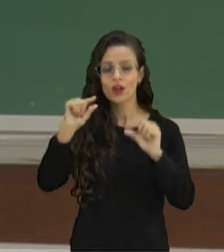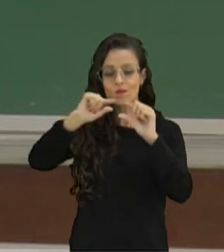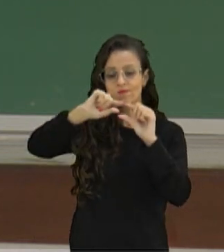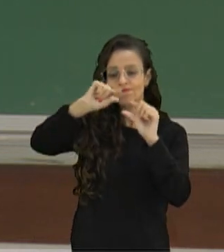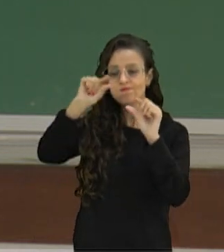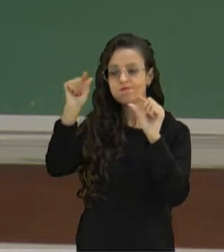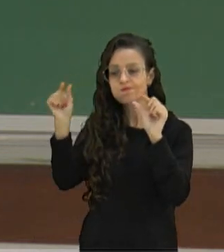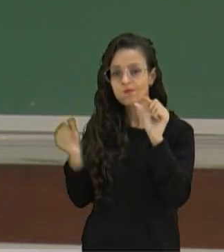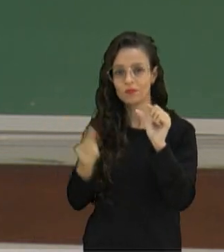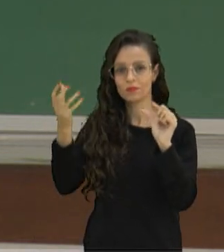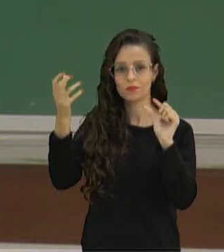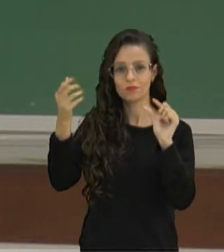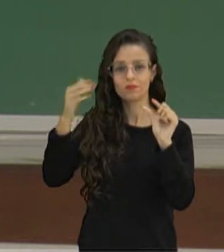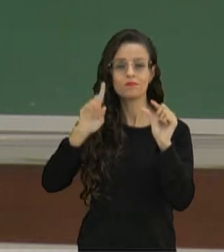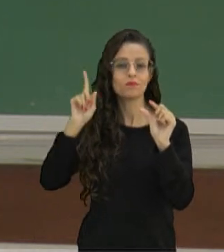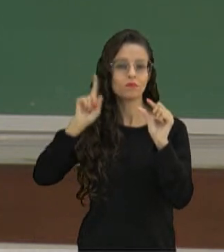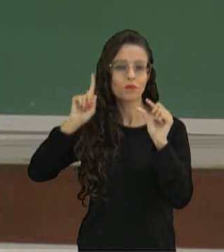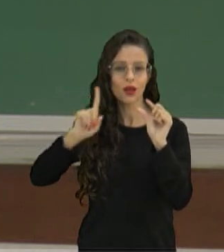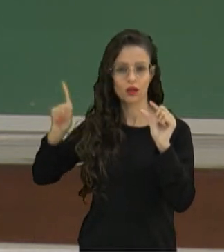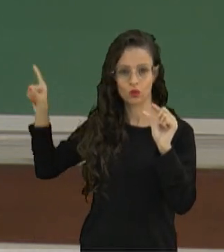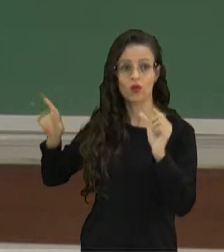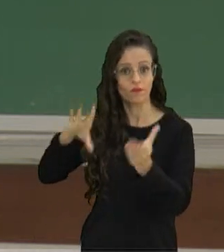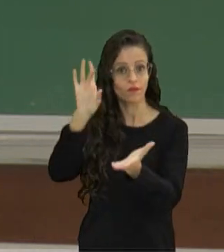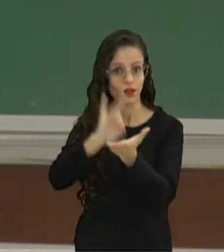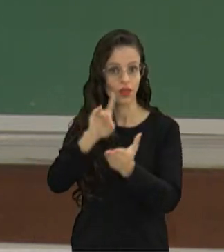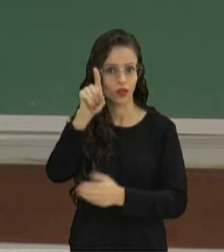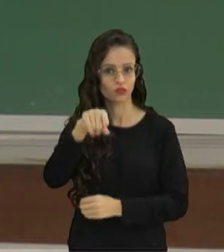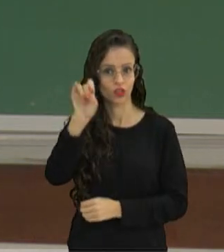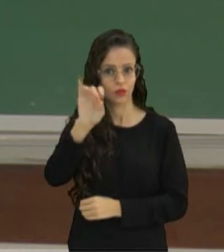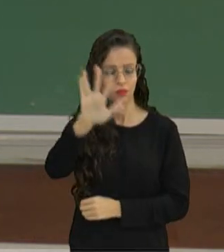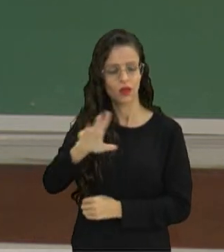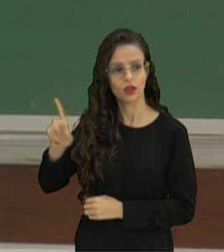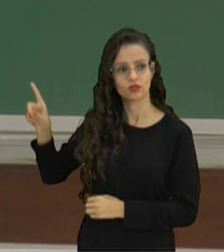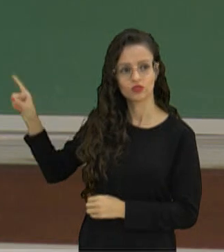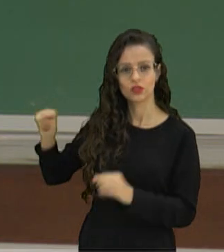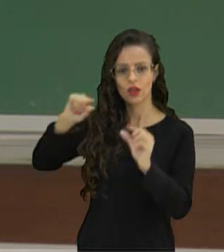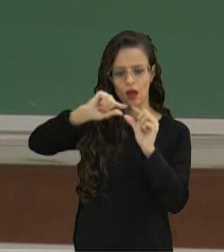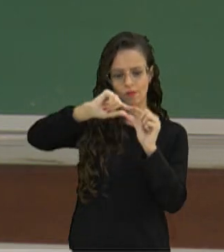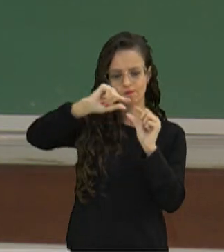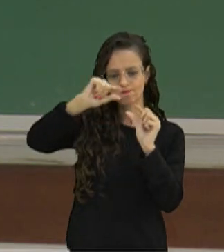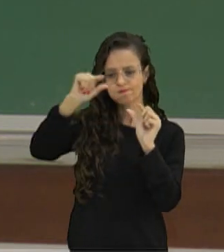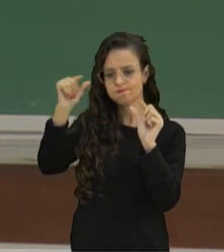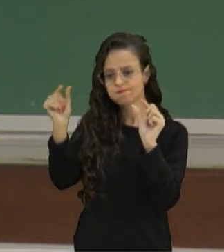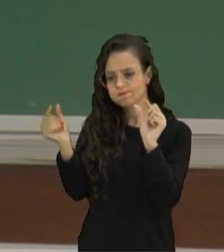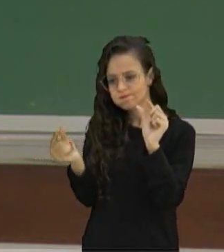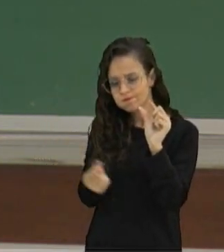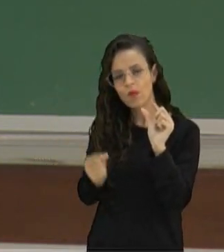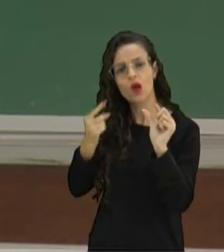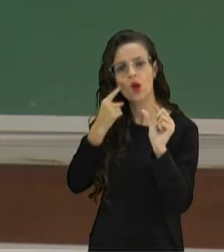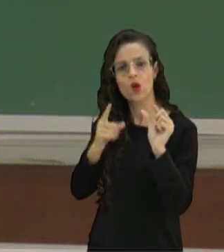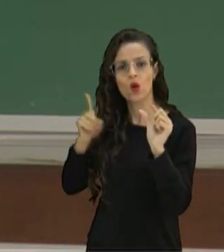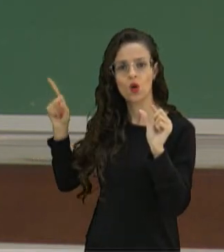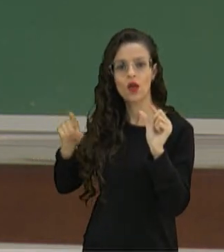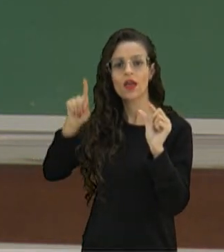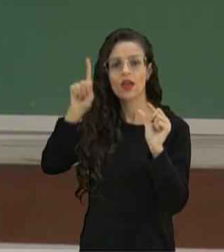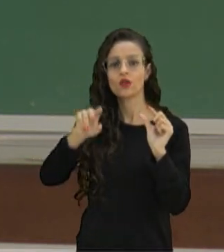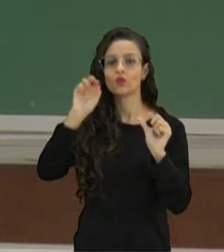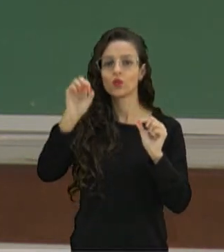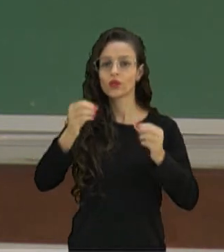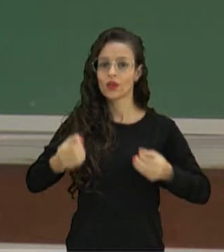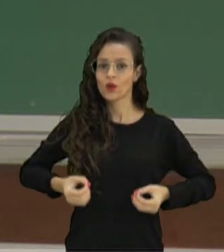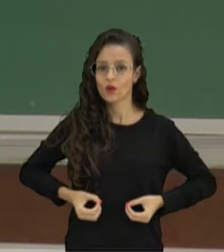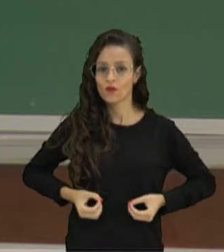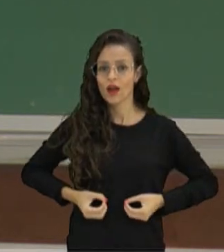ó. Lembrando que essa aqui é uma imagem real, tá certo? Esse espaço em branco aqui, pessoal, é chamado de ovário.